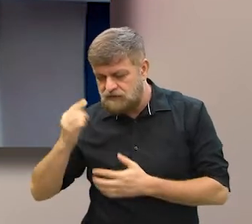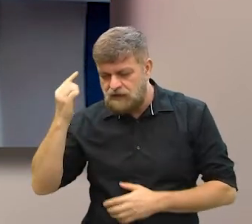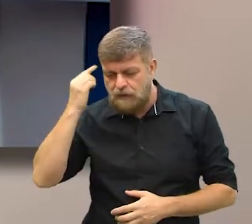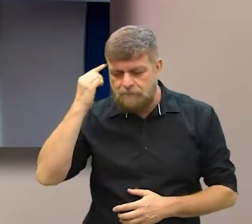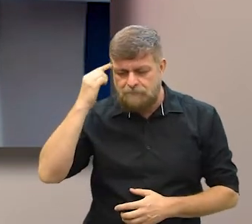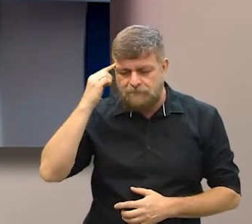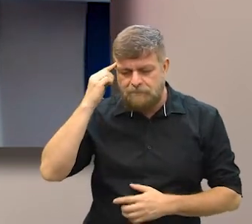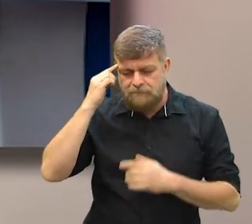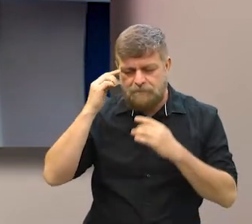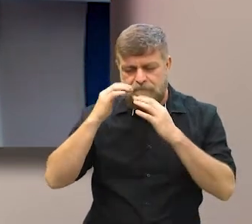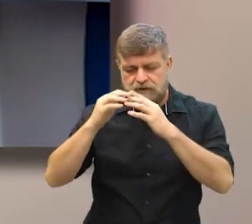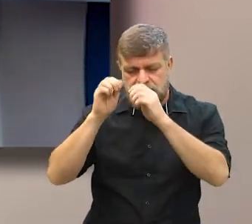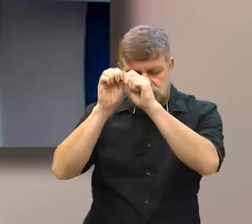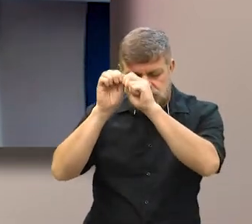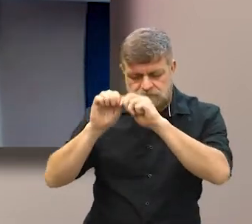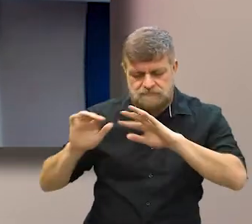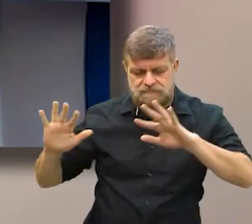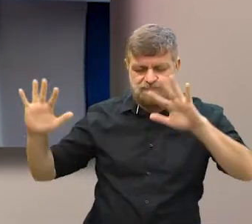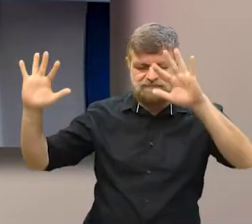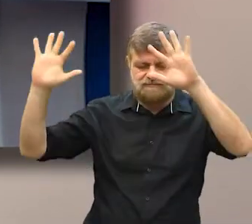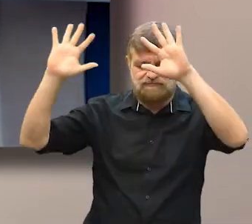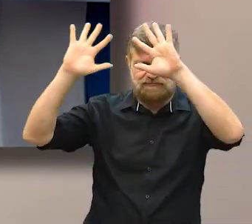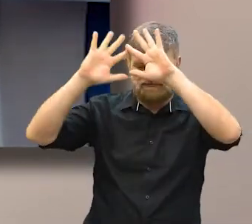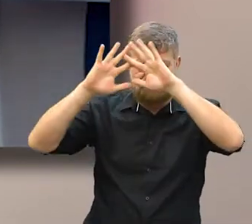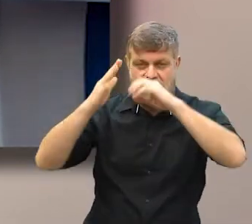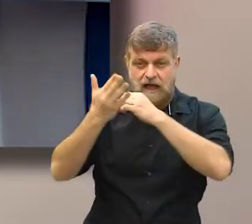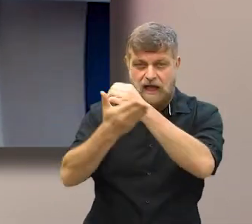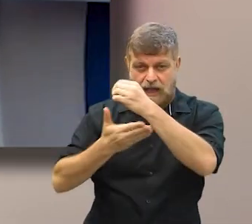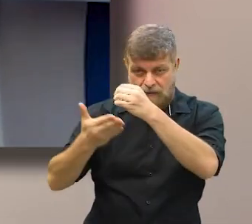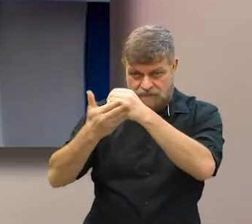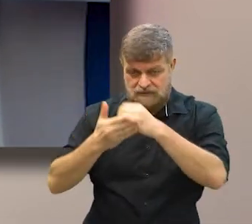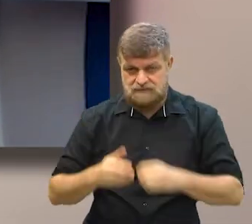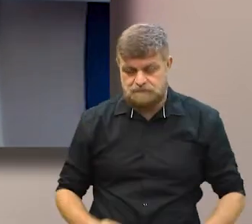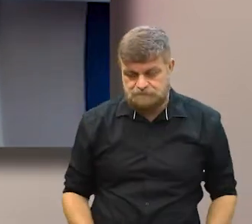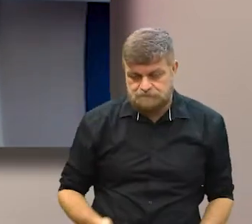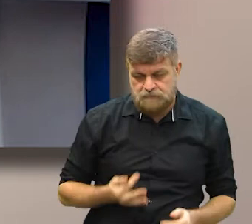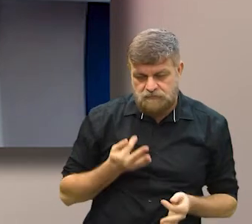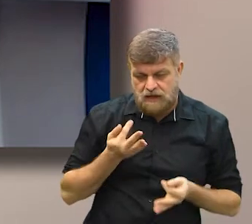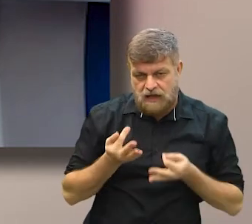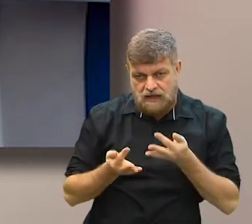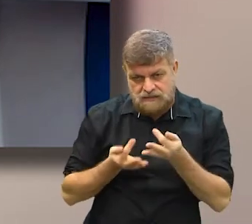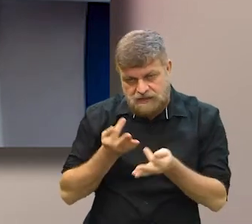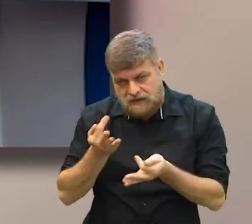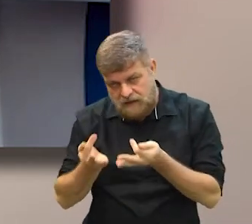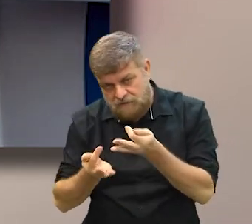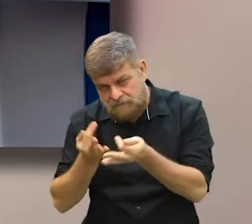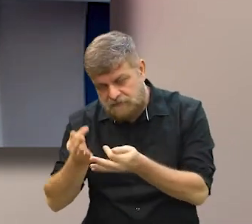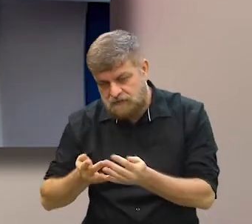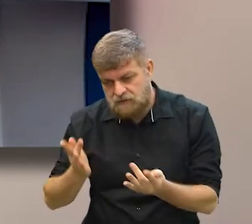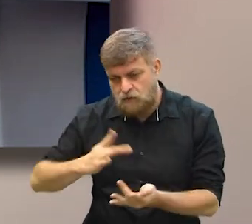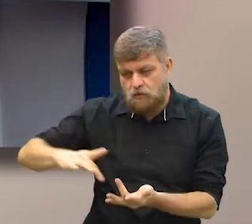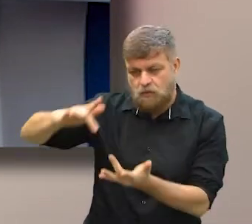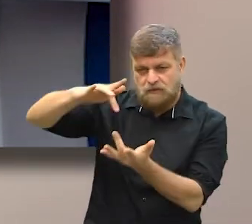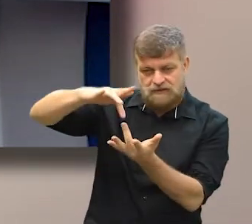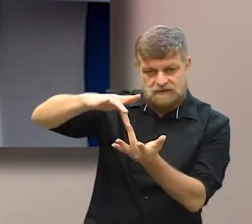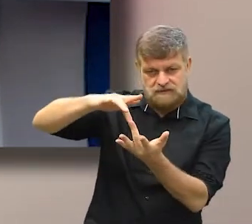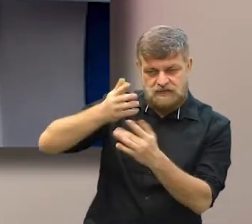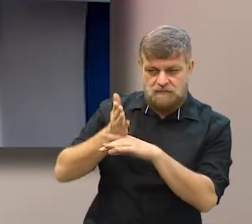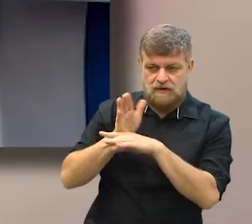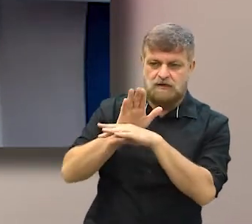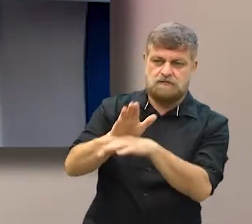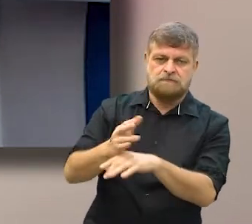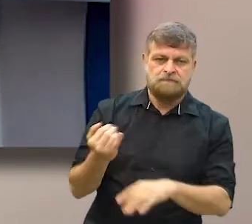mente, ela é chave. A terapia holística, ela é uma ajuda